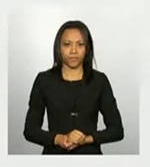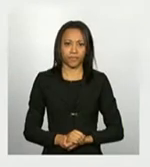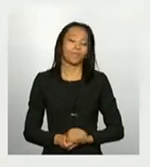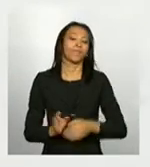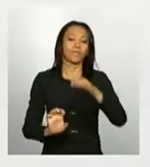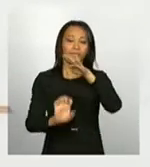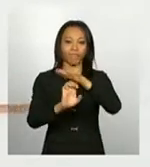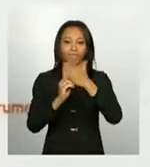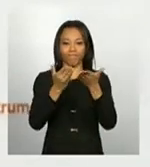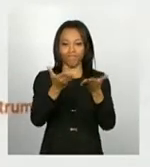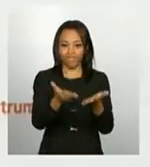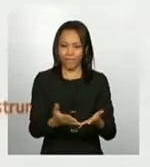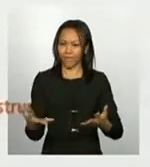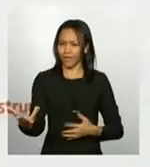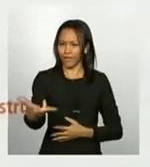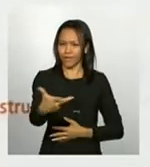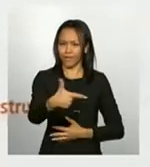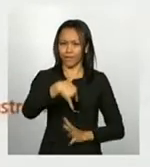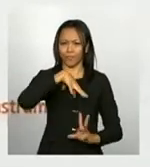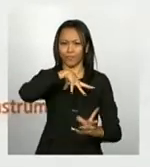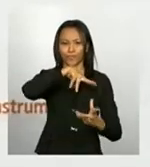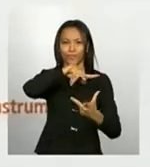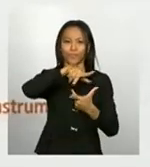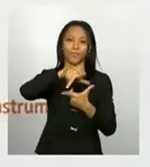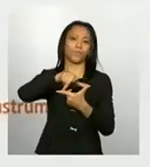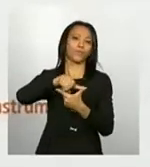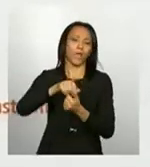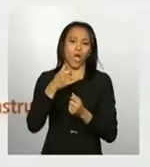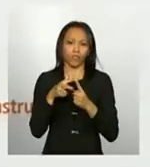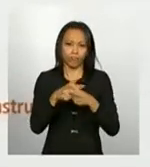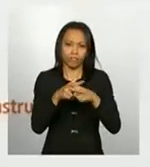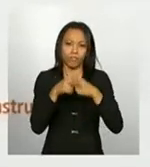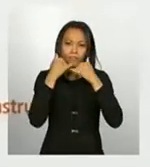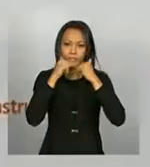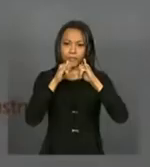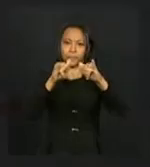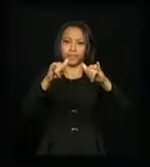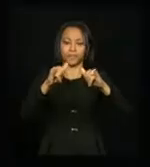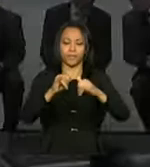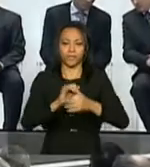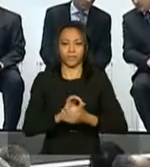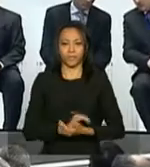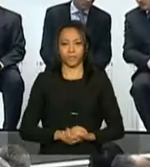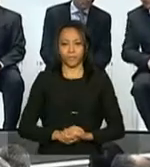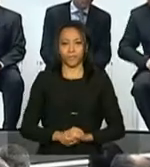Baltô, excelência mundial em transformadores para instrumentos.